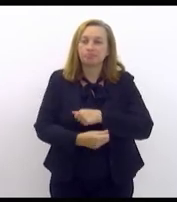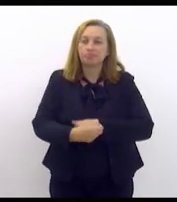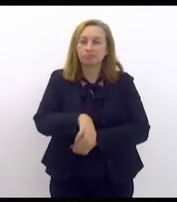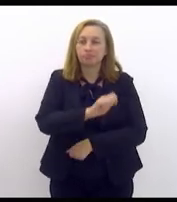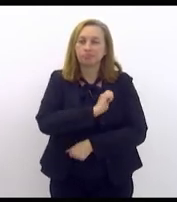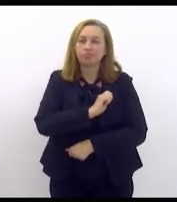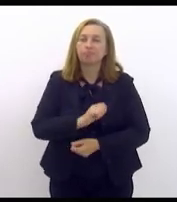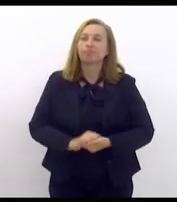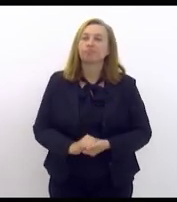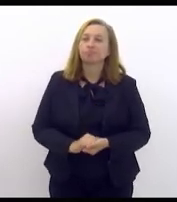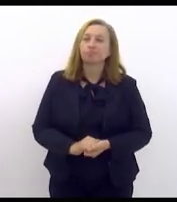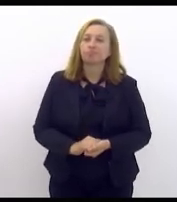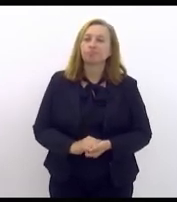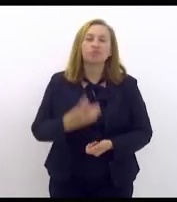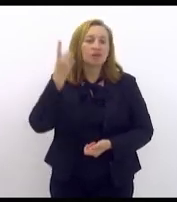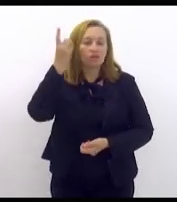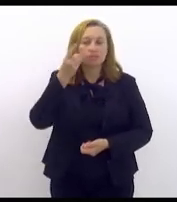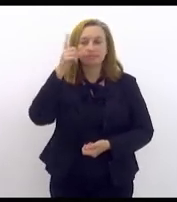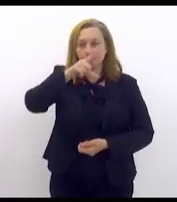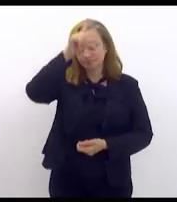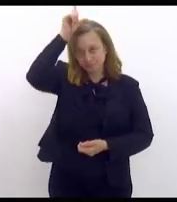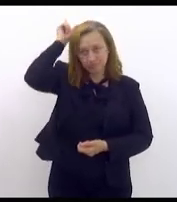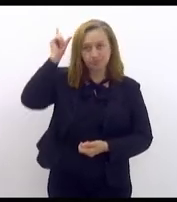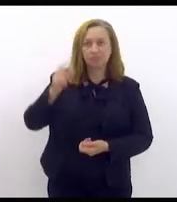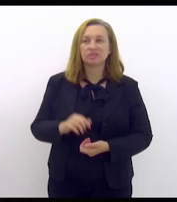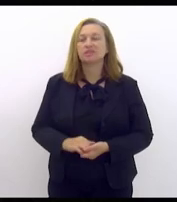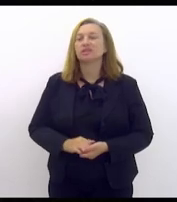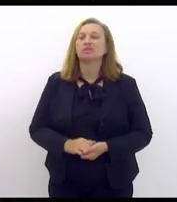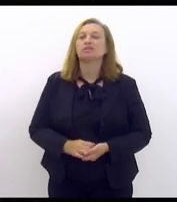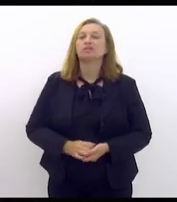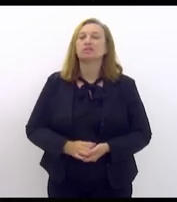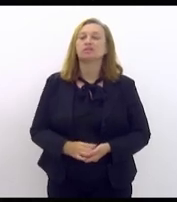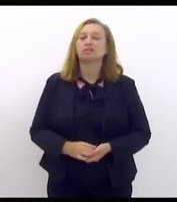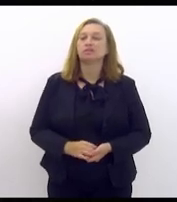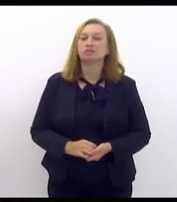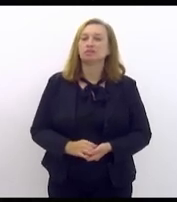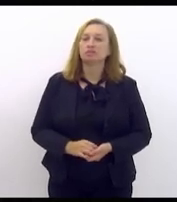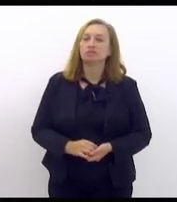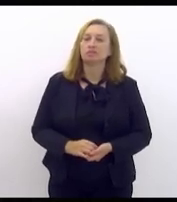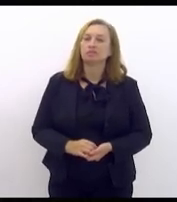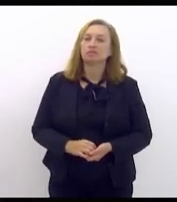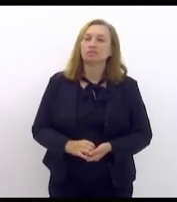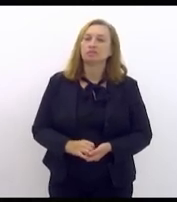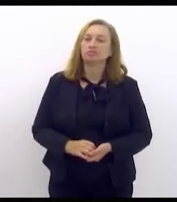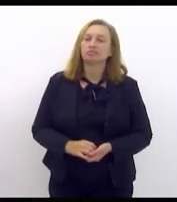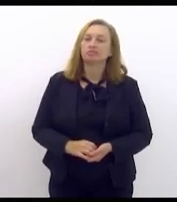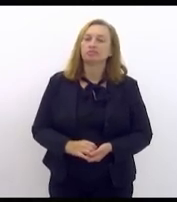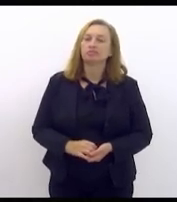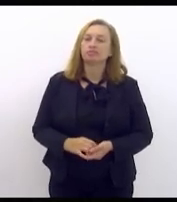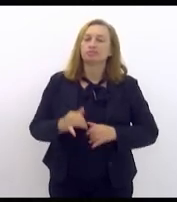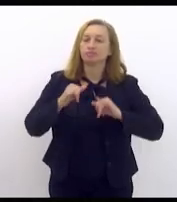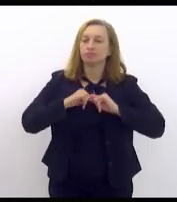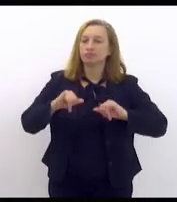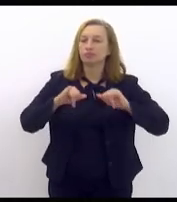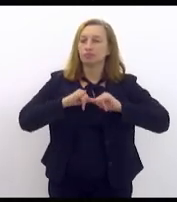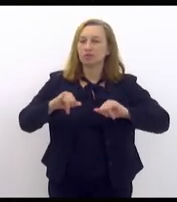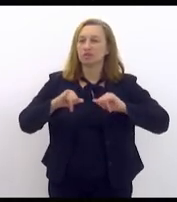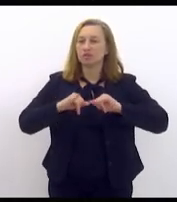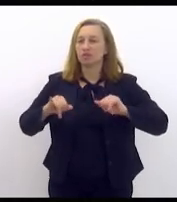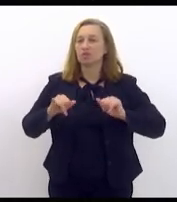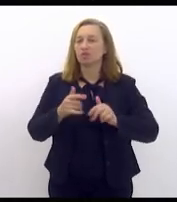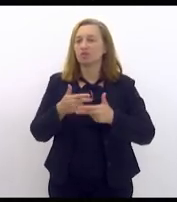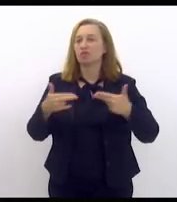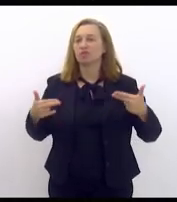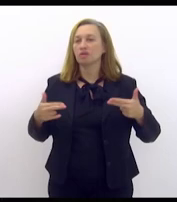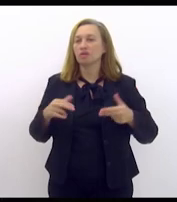deputado Luiz Paulo trouxe muito precisamente a informação sobre